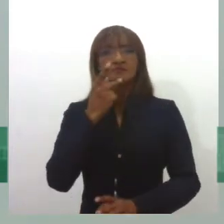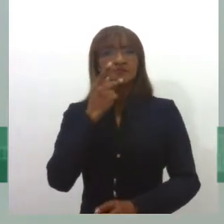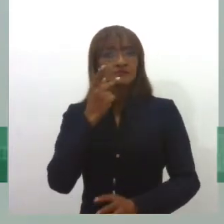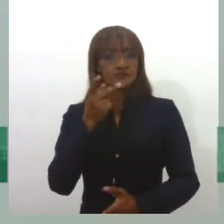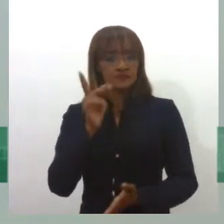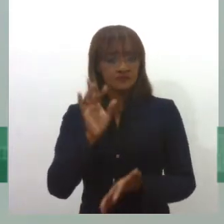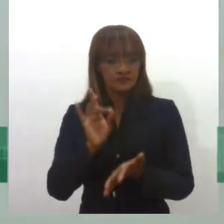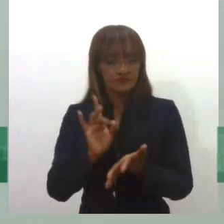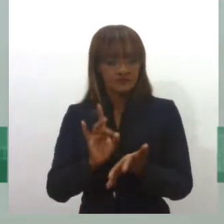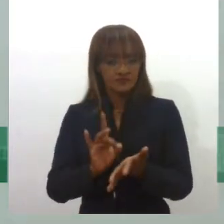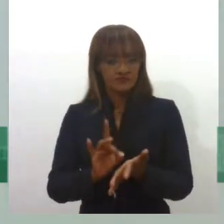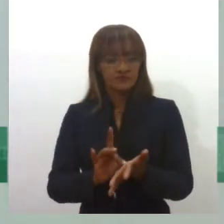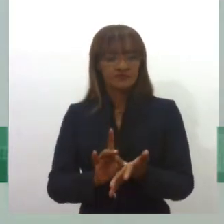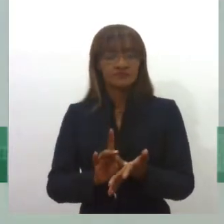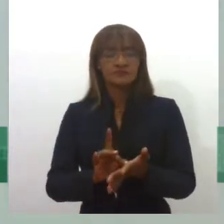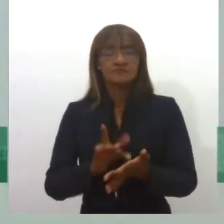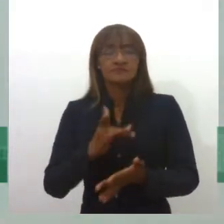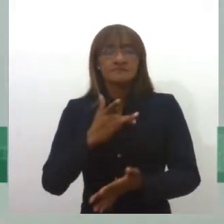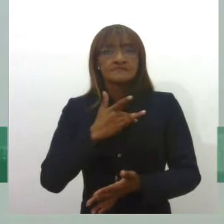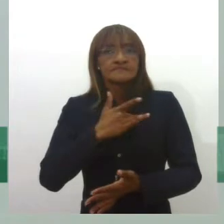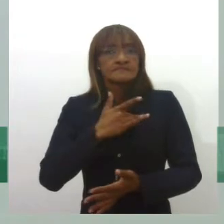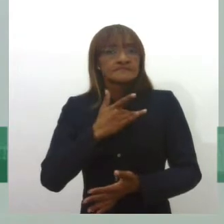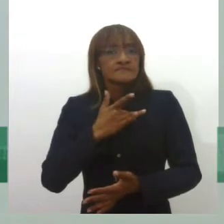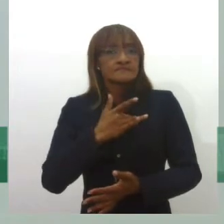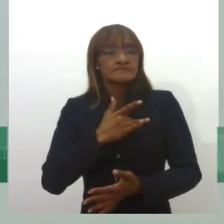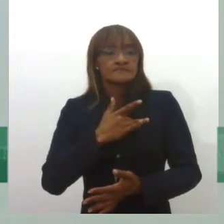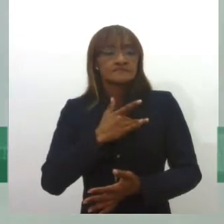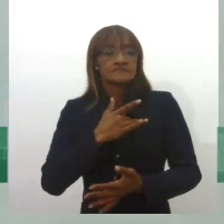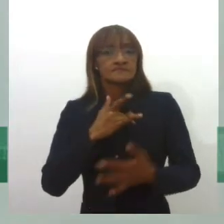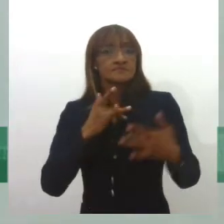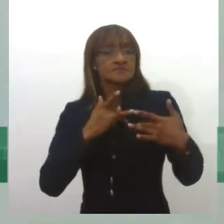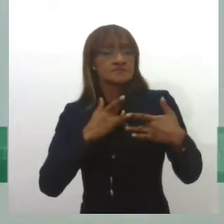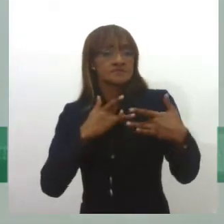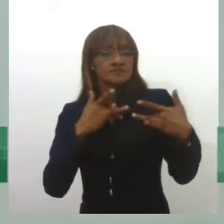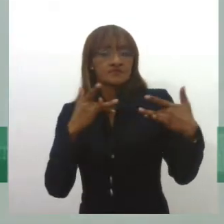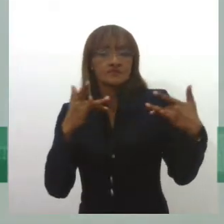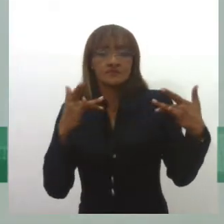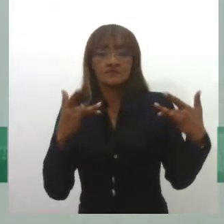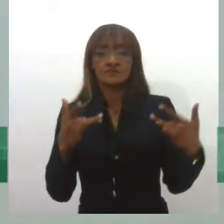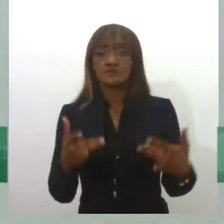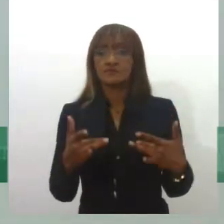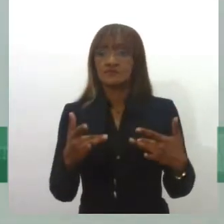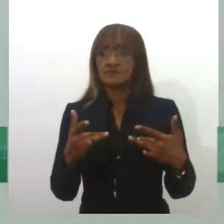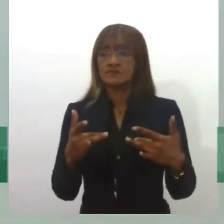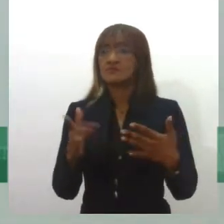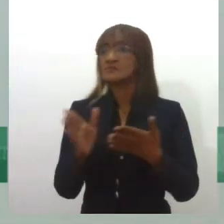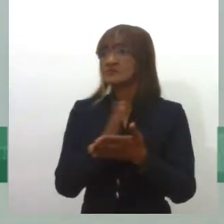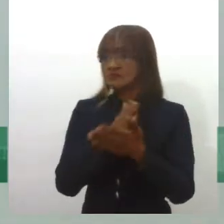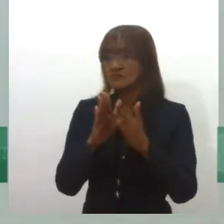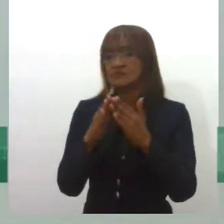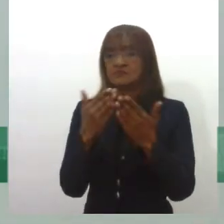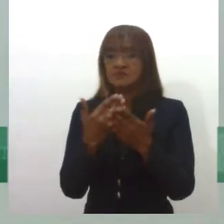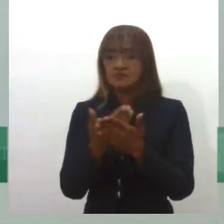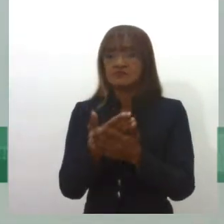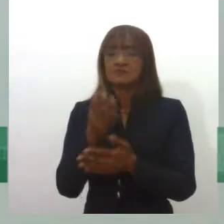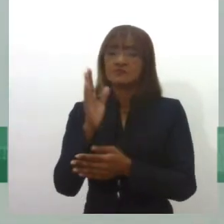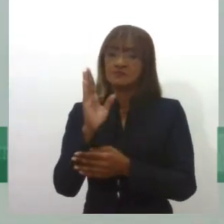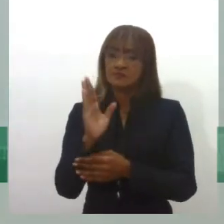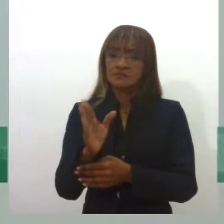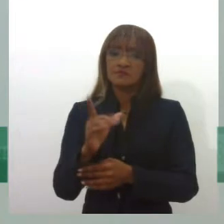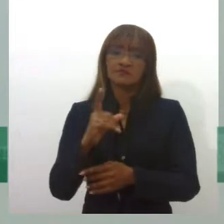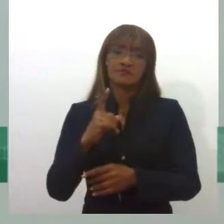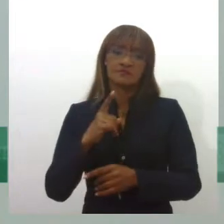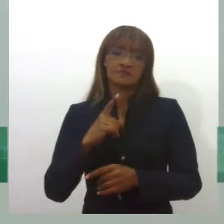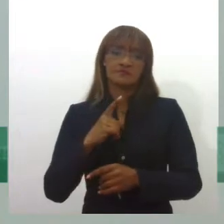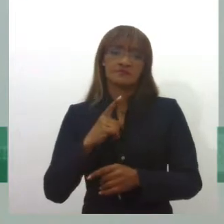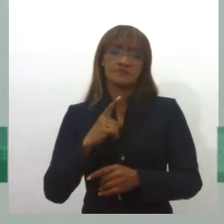da compaixão, da solidariedade. Muitas escolas desenvolvem, né, aquilo que é